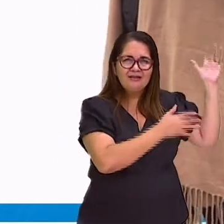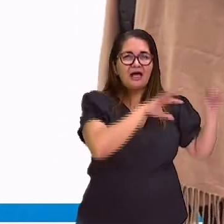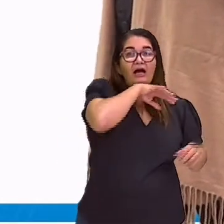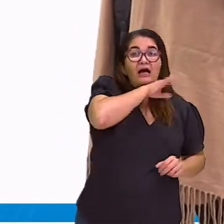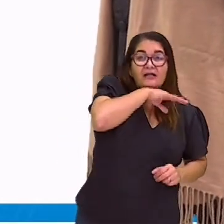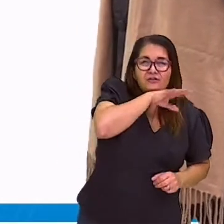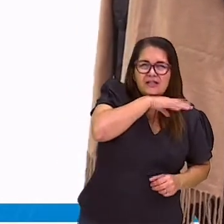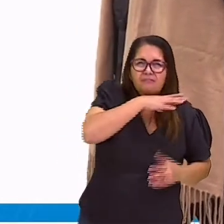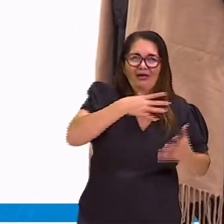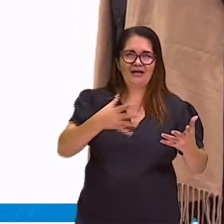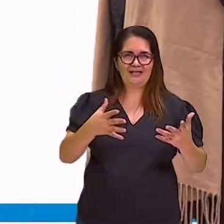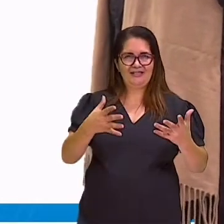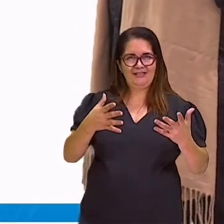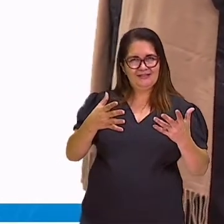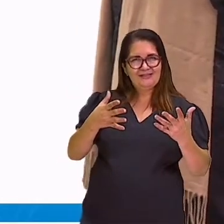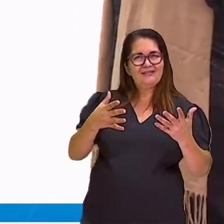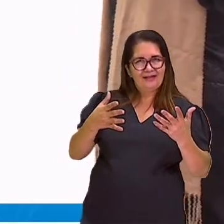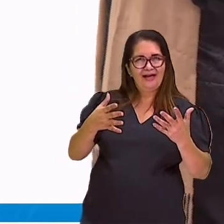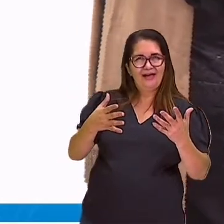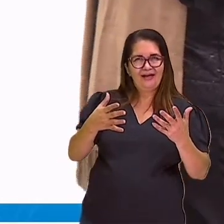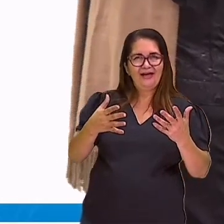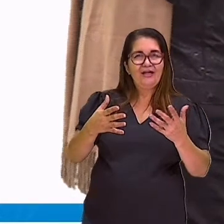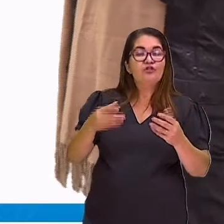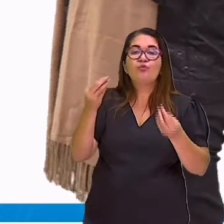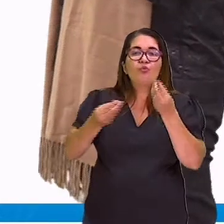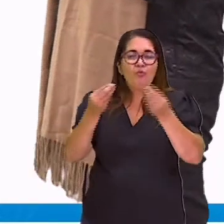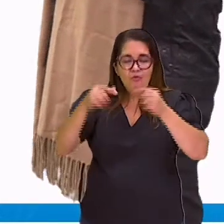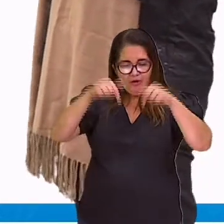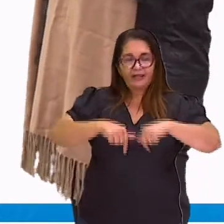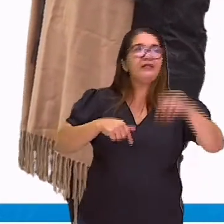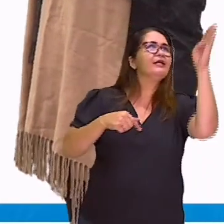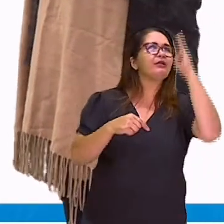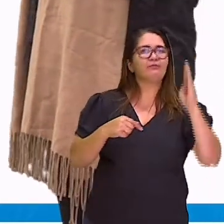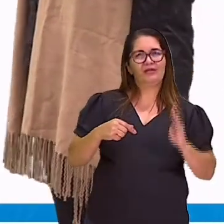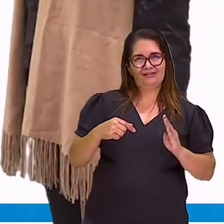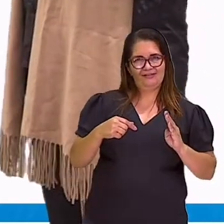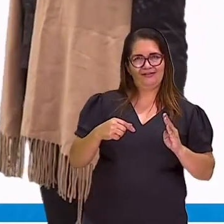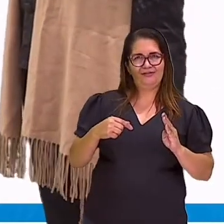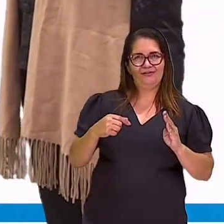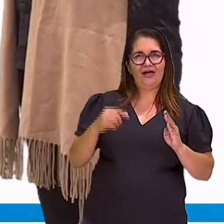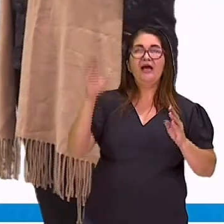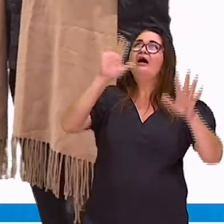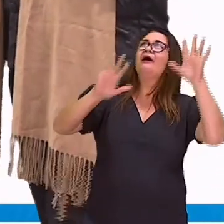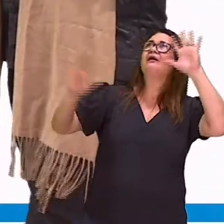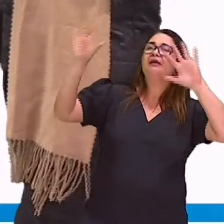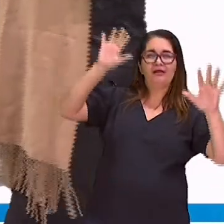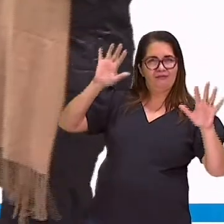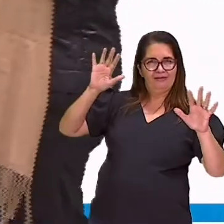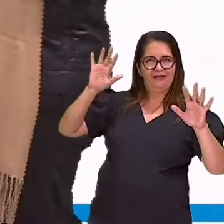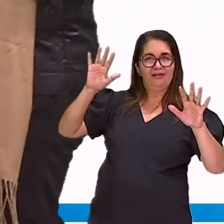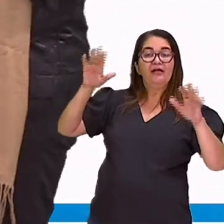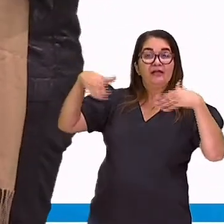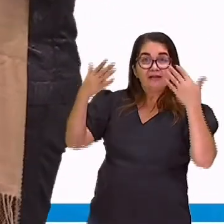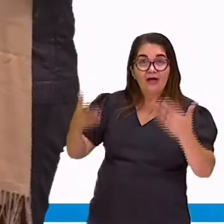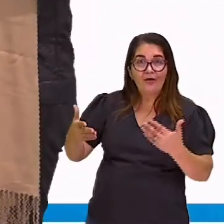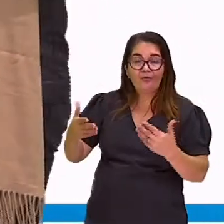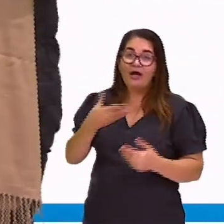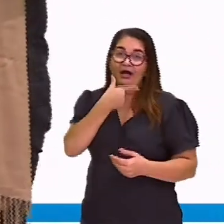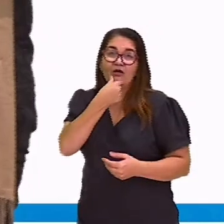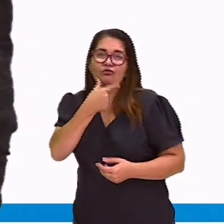como viviam a paisagem, a nossa fauna, a nossa flora. Olha os alimentos! Isso tudo